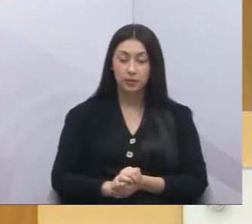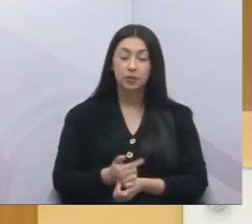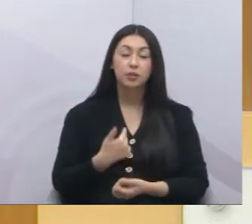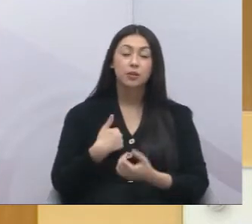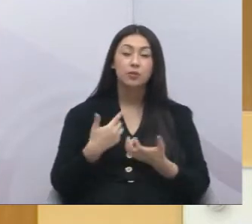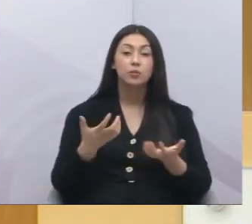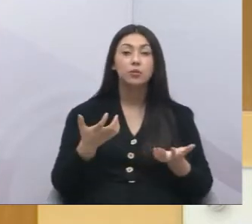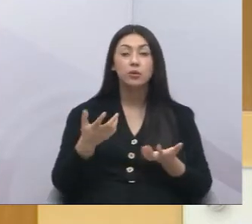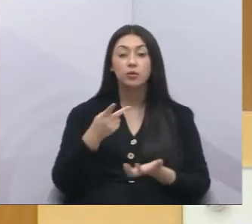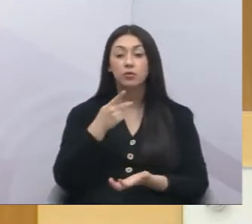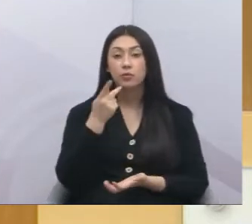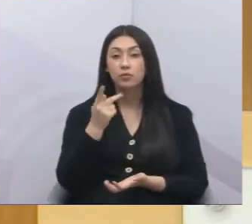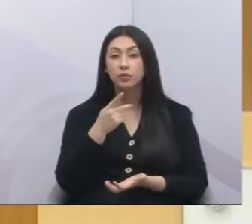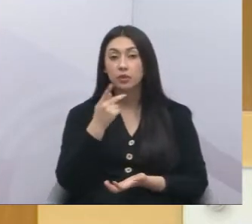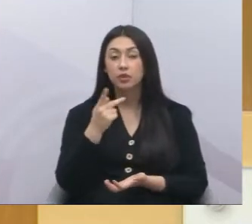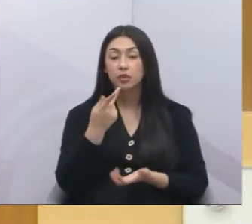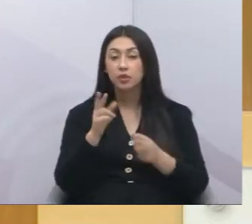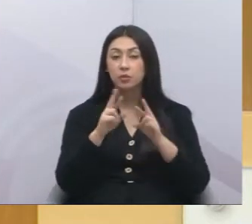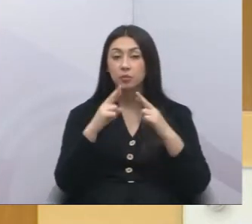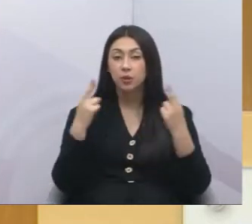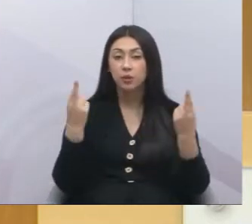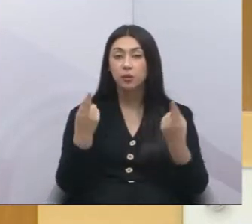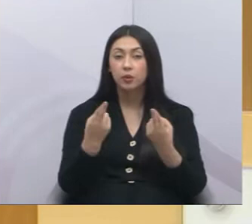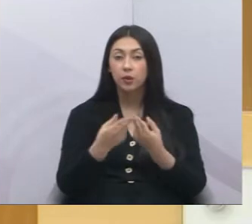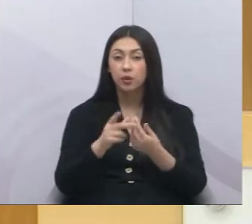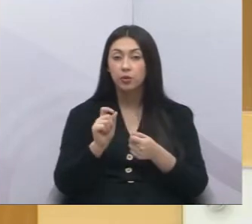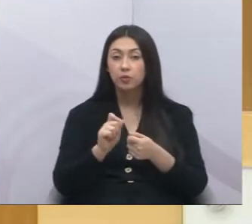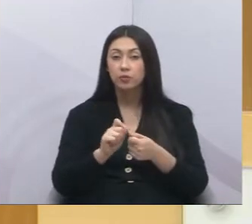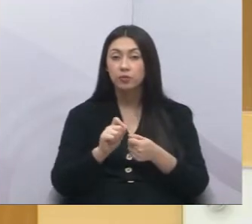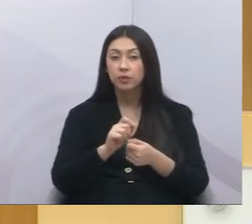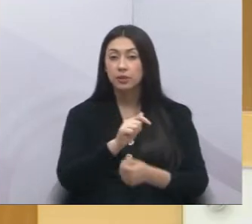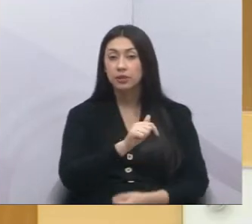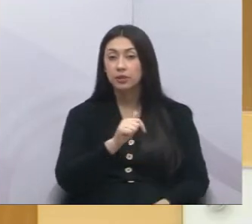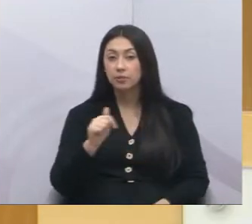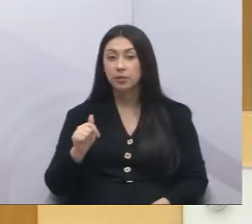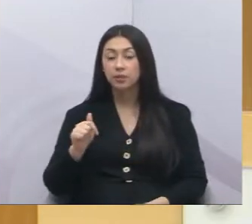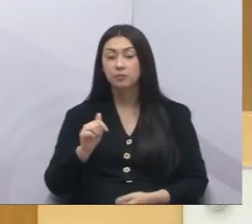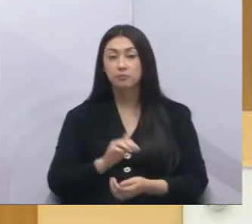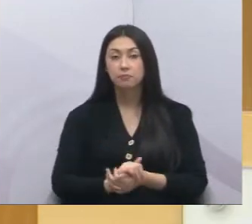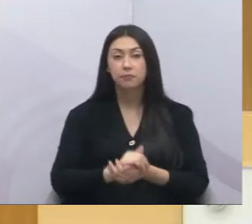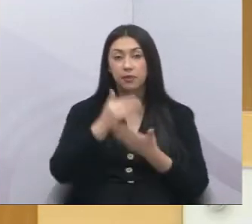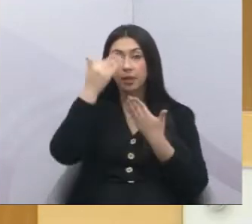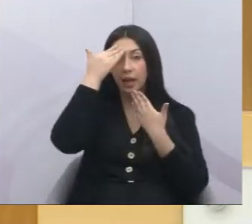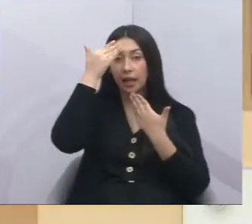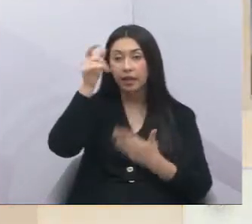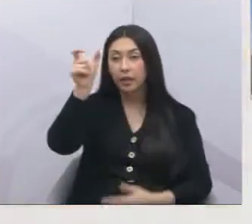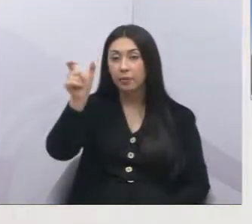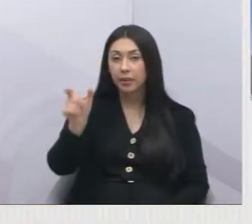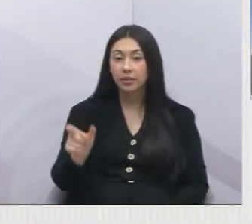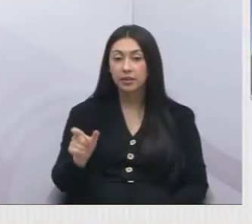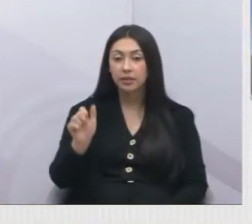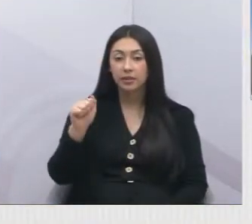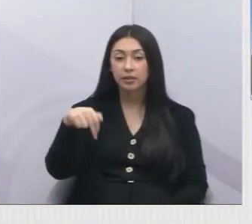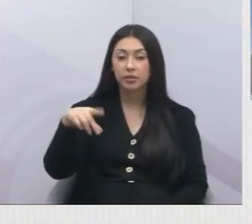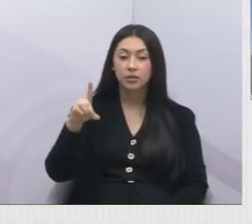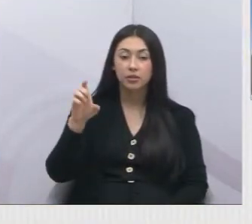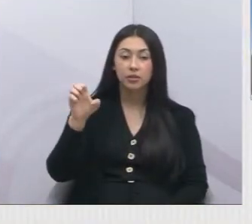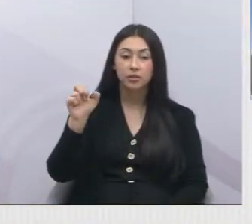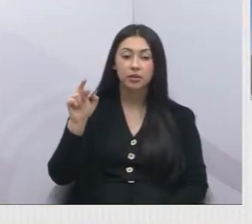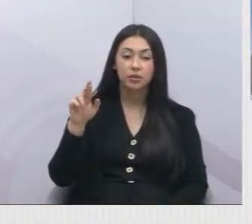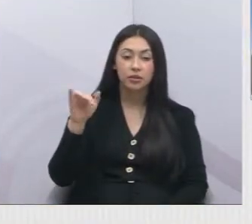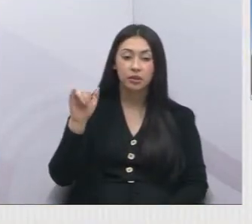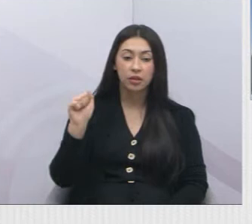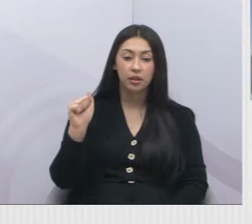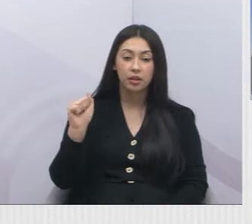Quero falar de uma reunião que tive essa semana. Quero agradecer a presença da Andréia. Pode pôr a foto?